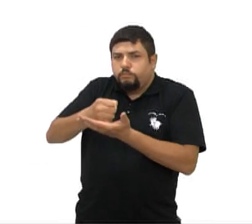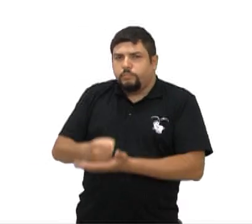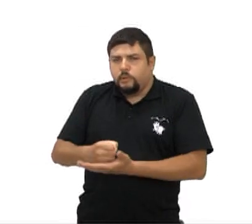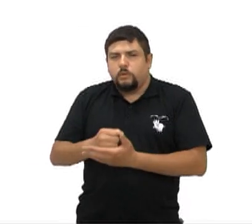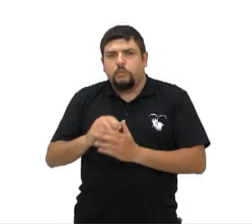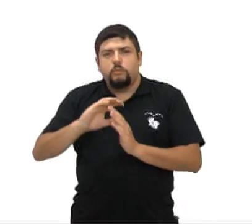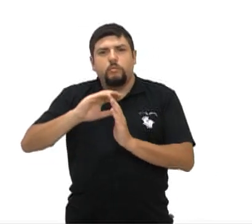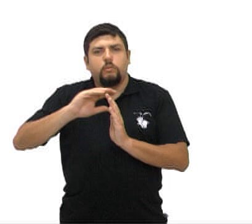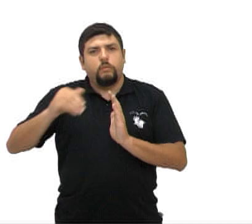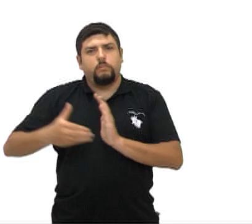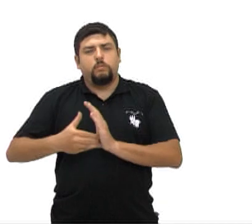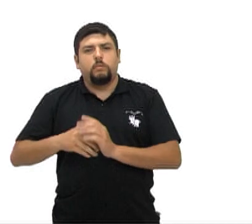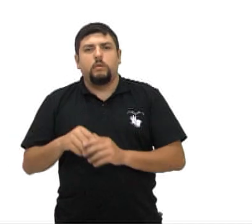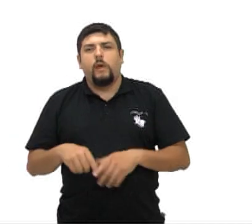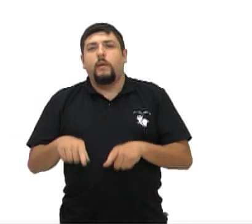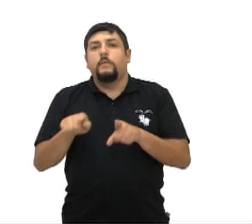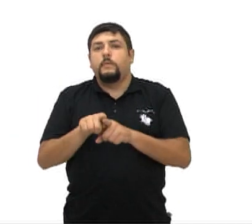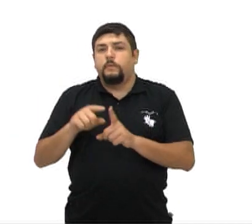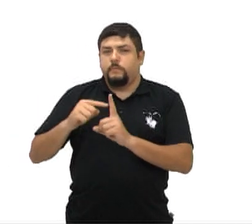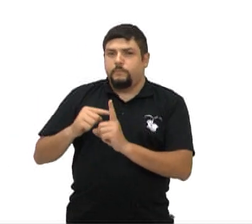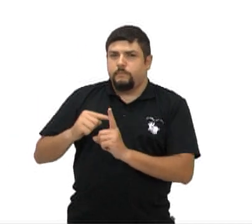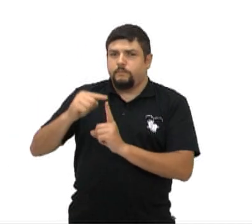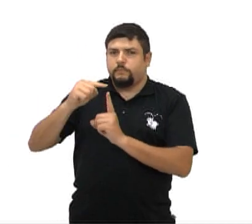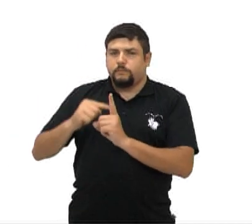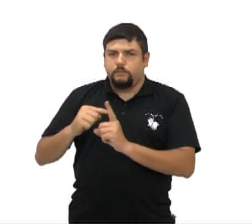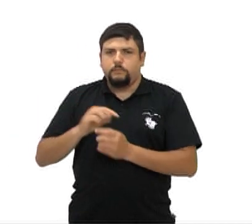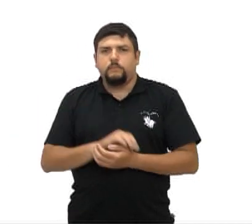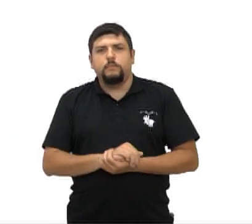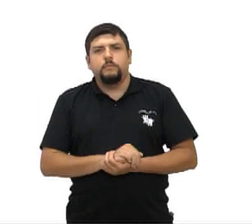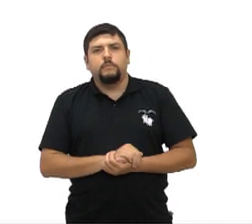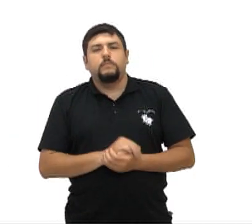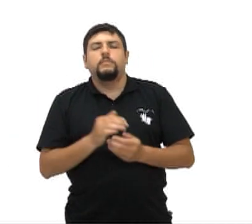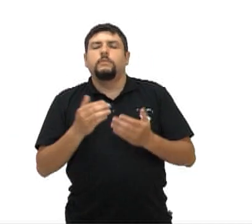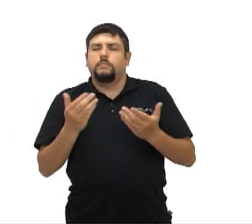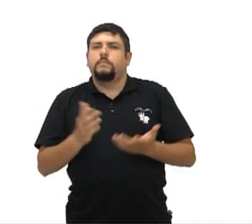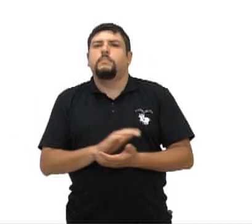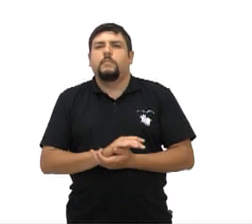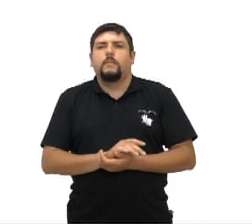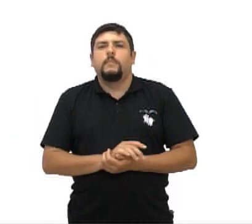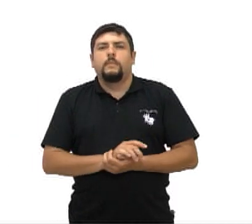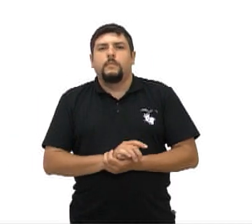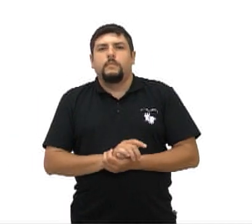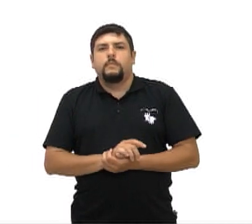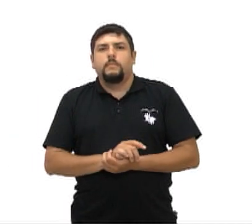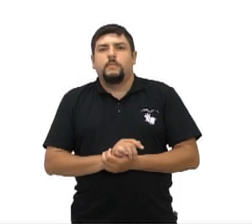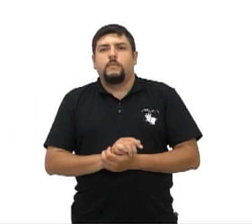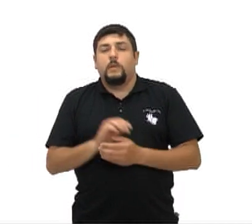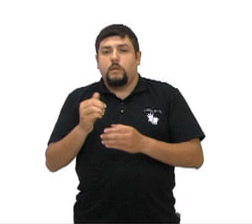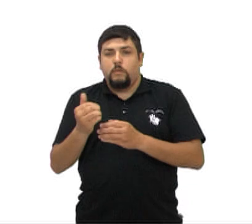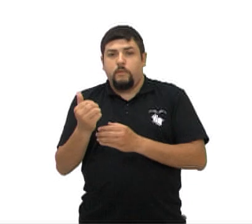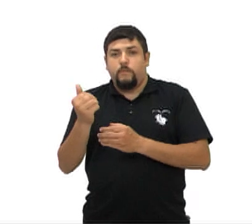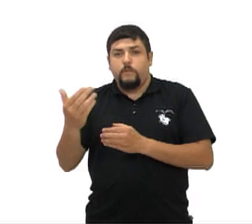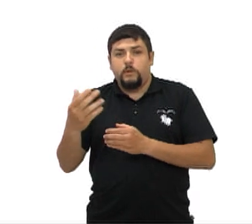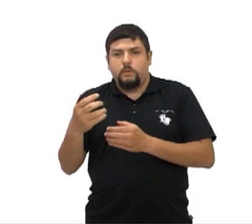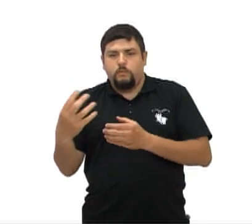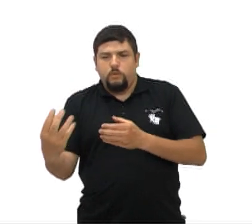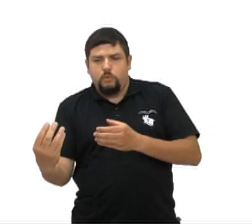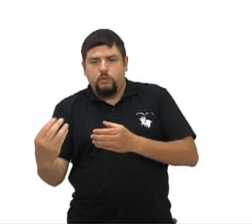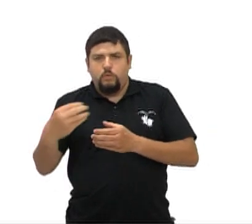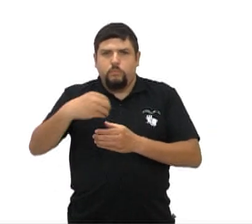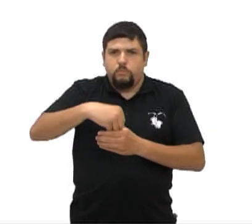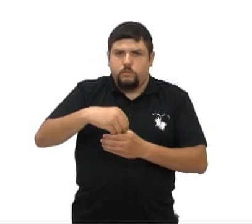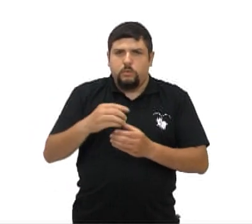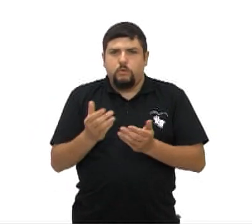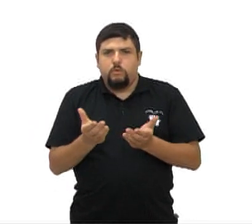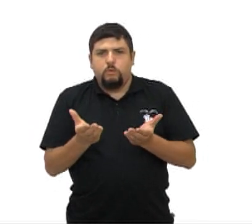sistema e alteração da temperatura do sistema. E aí é o seguinte, quando um fator externo age sobre um sistema em